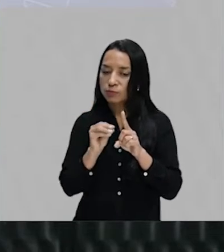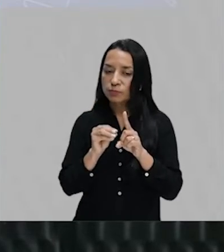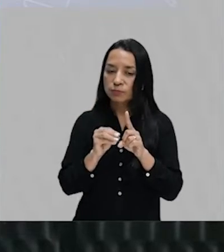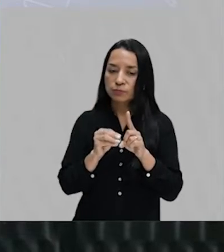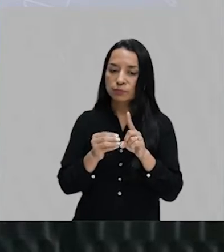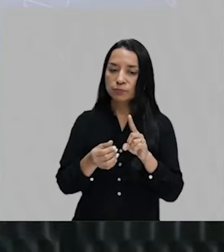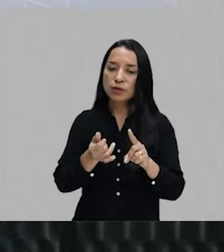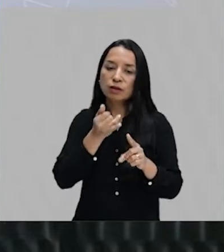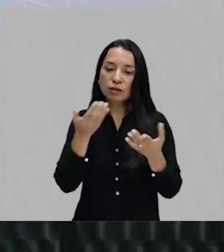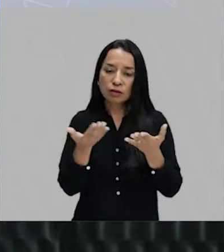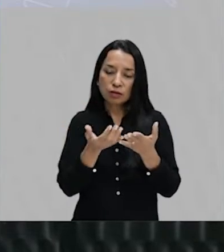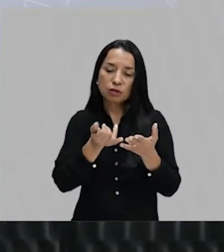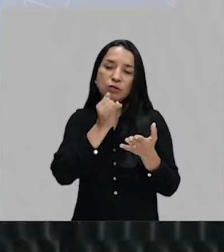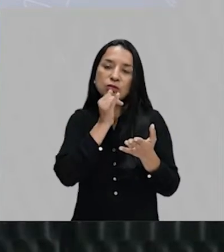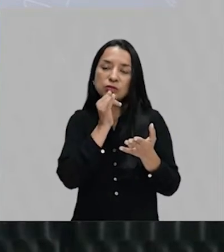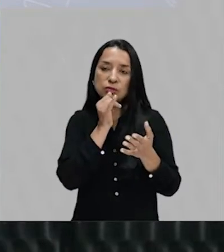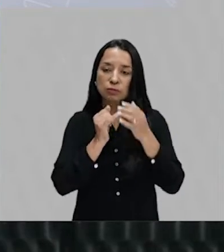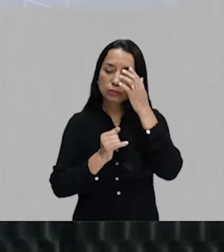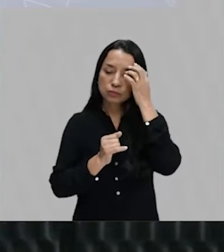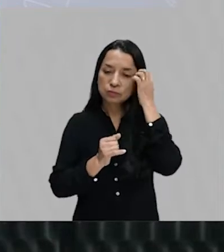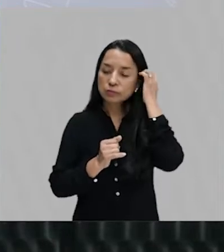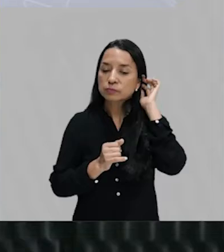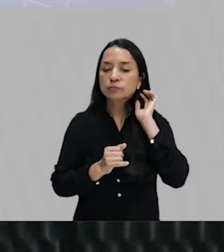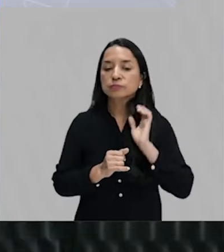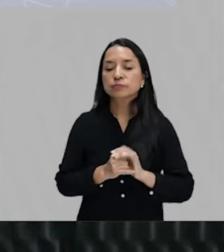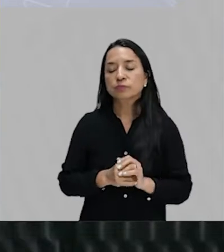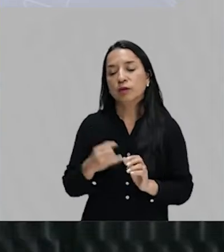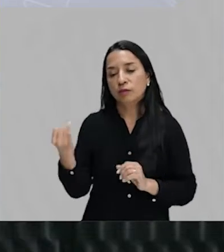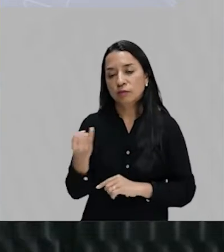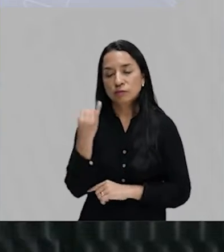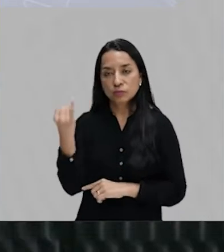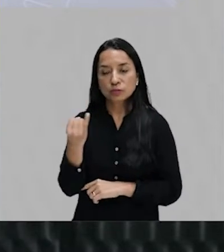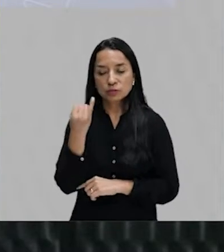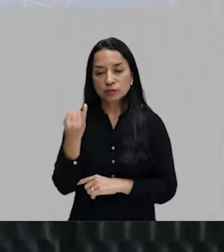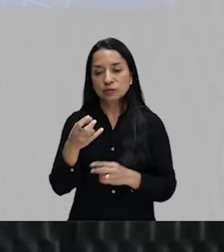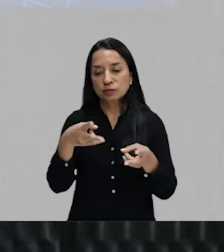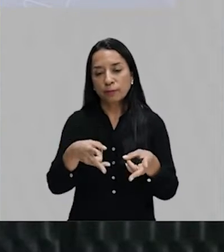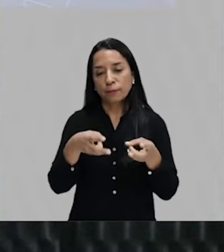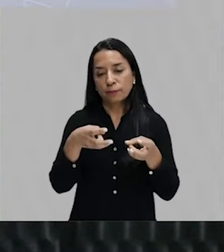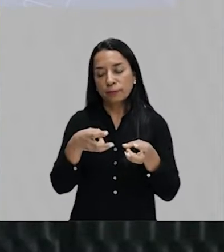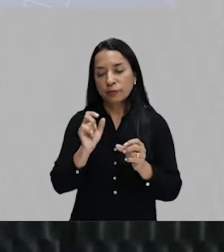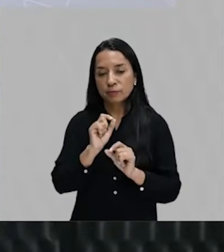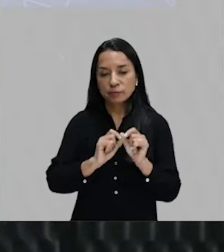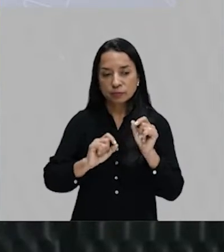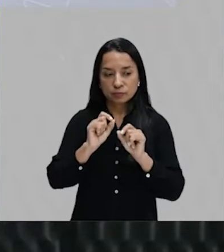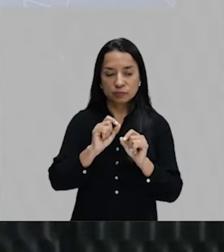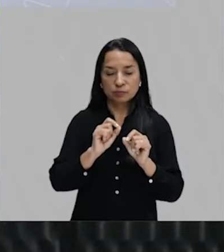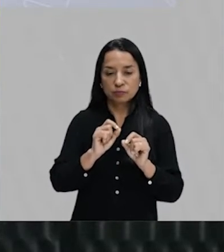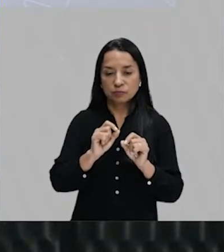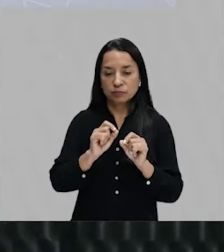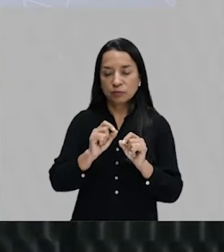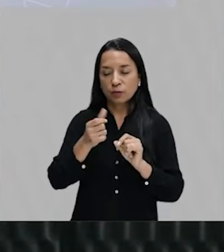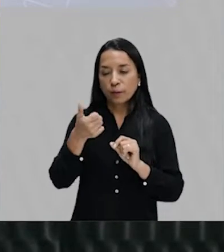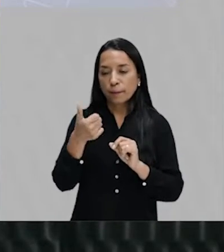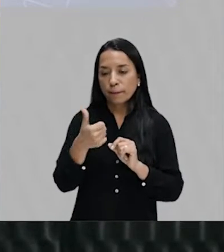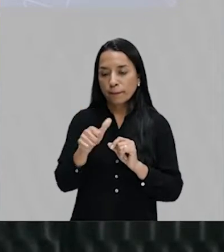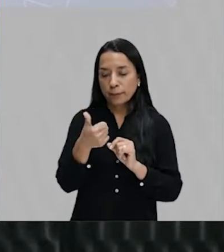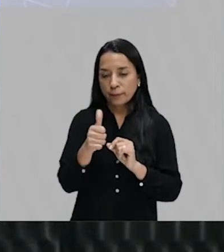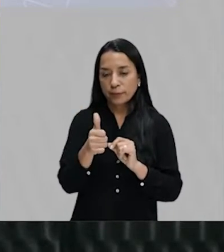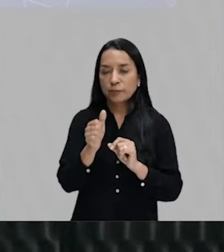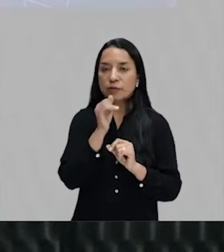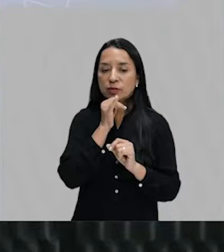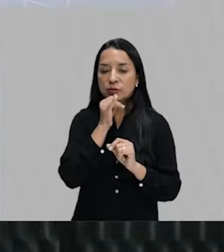vamos ver agora obviamente exemplos né então é importante perceba que aqui ó para este nosso primeiro exemplo